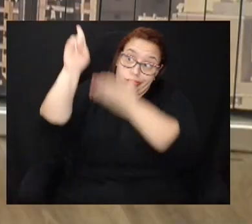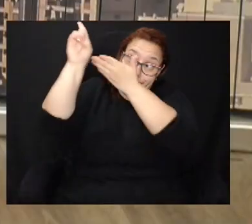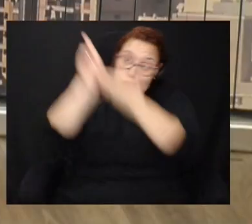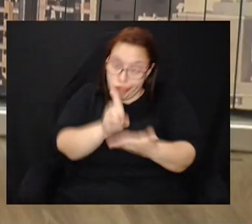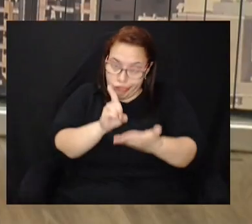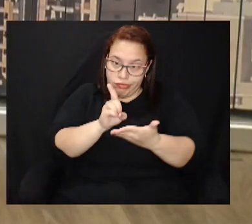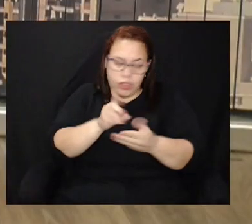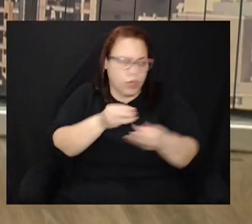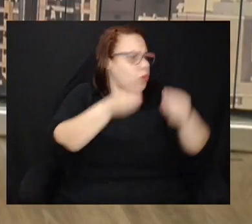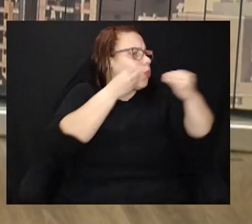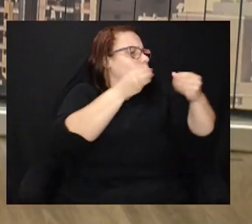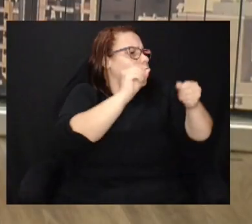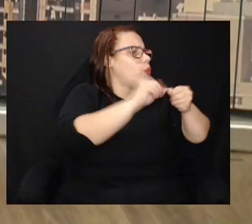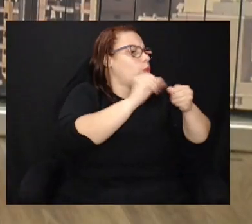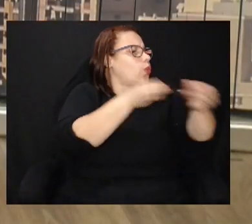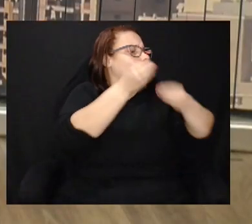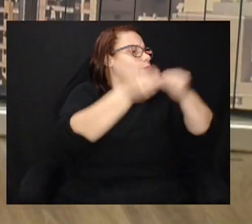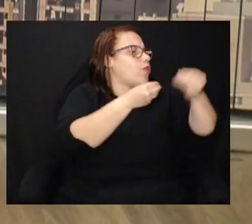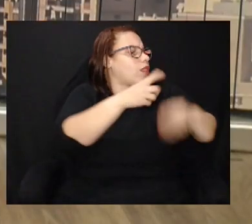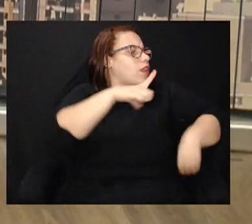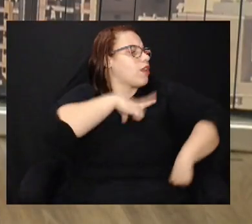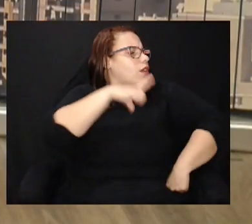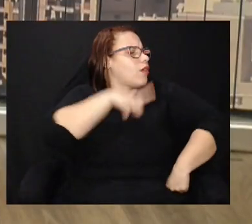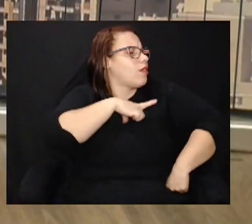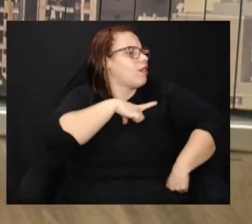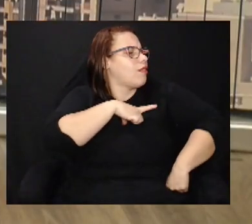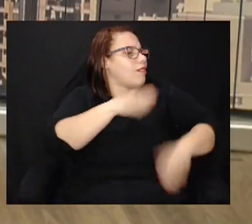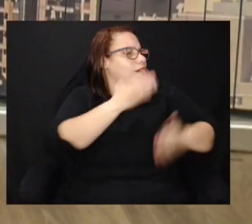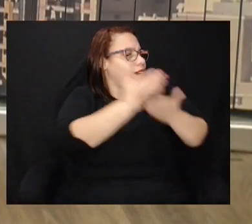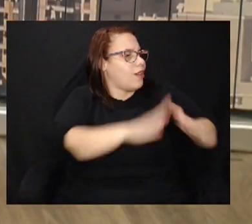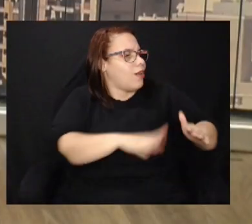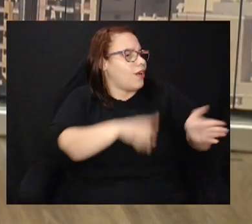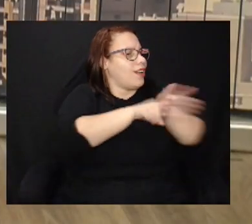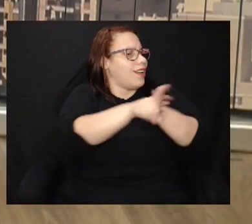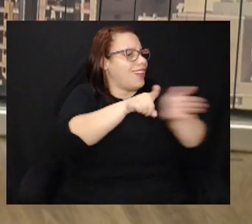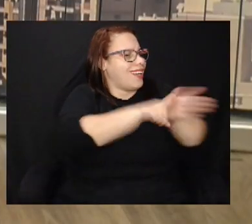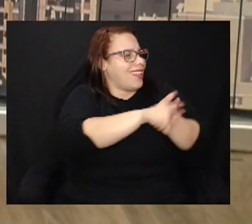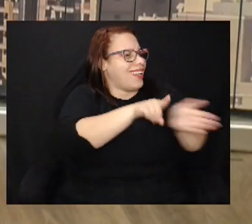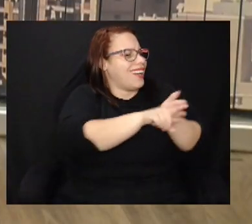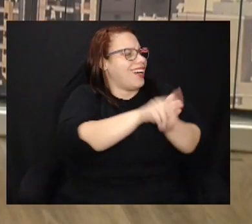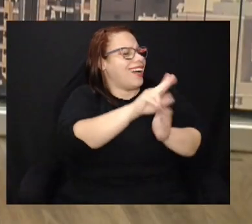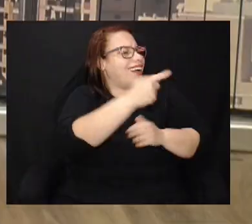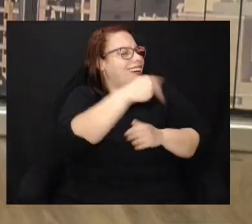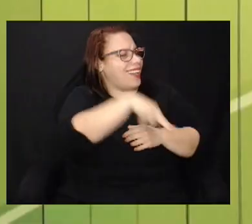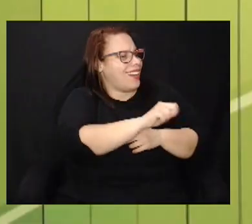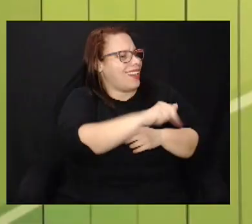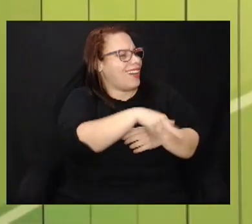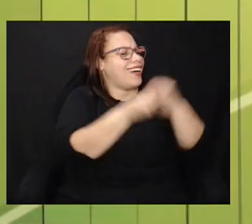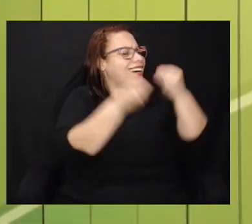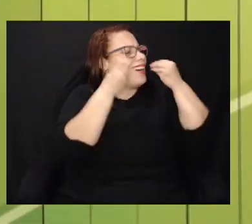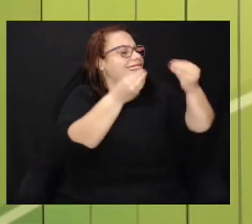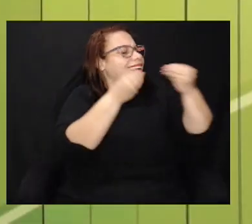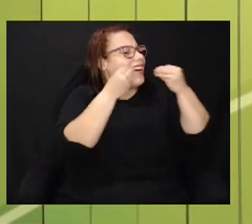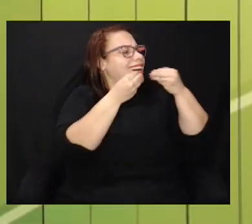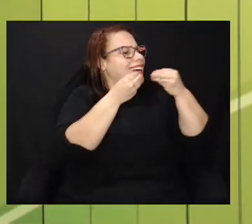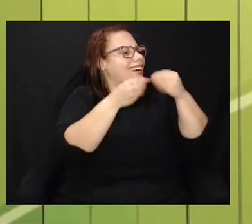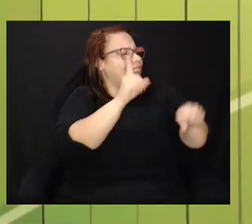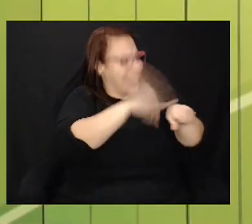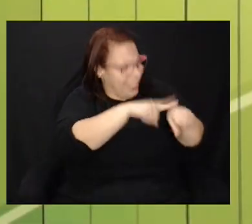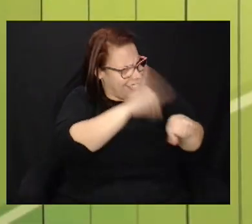fazer, então? Eu tinha até encerrado minhas perguntas aqui, Hanan, mas como há tempo de fazer o